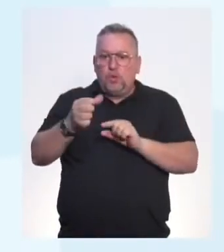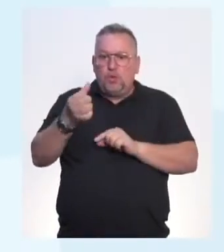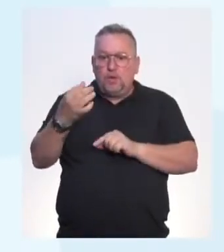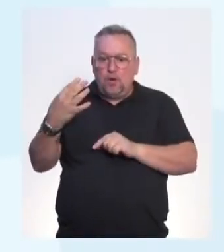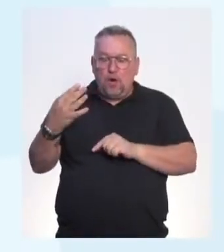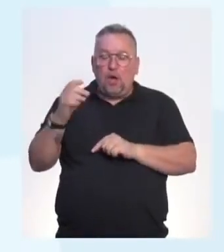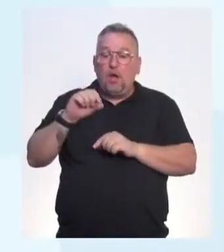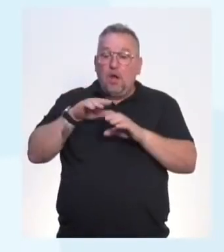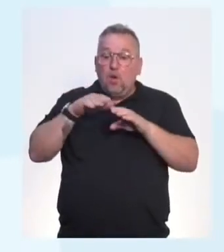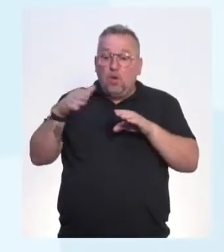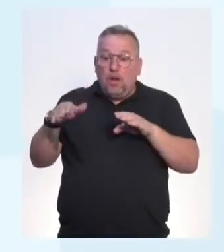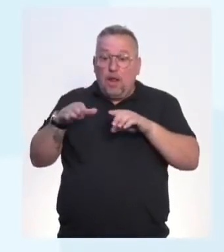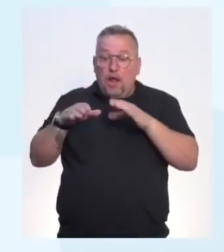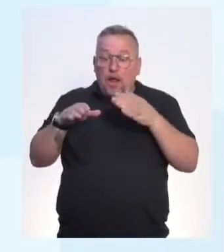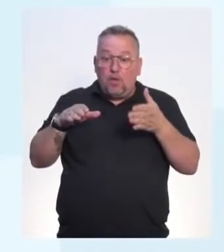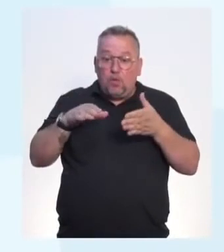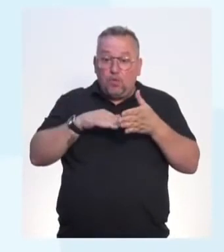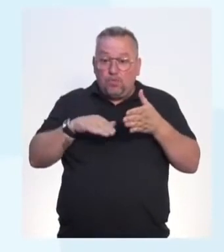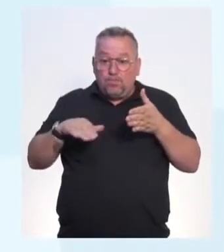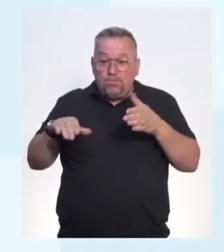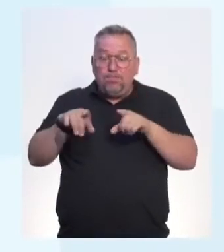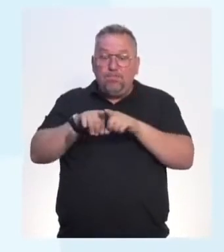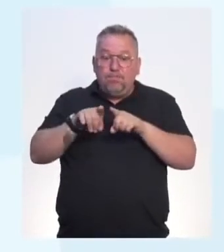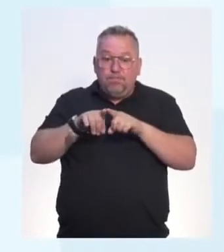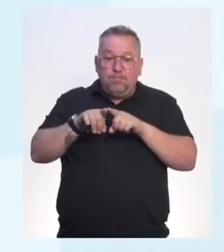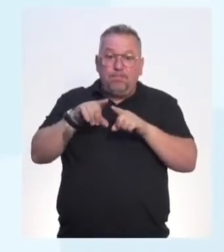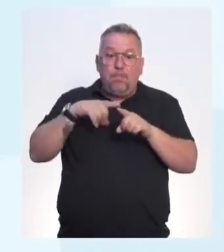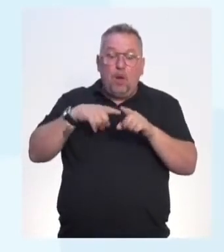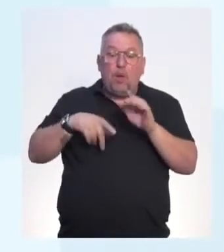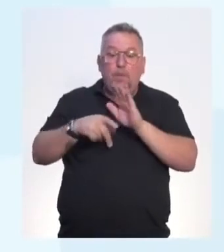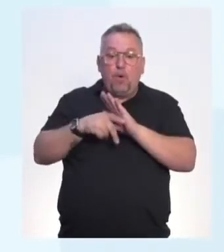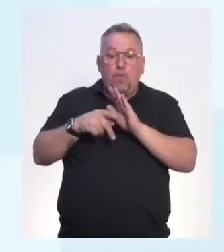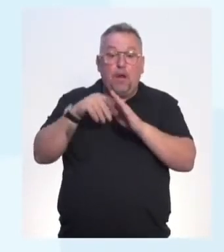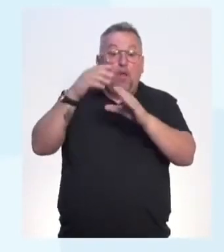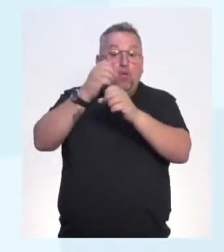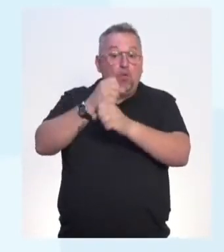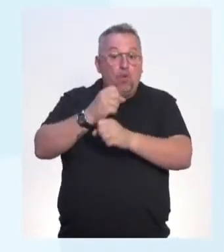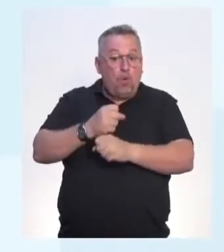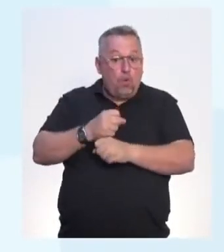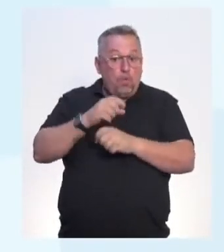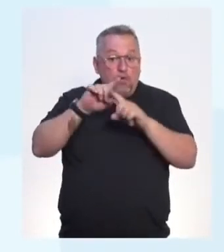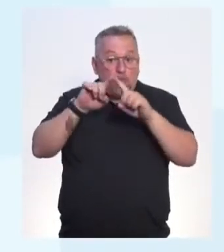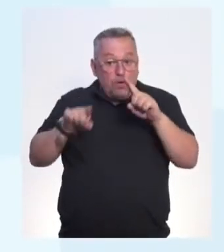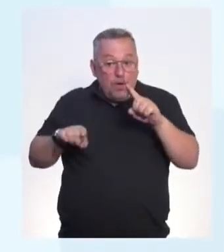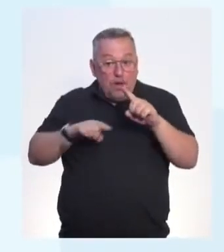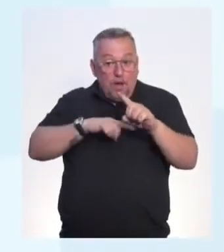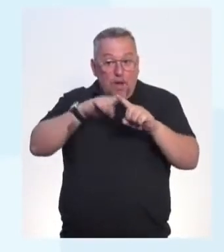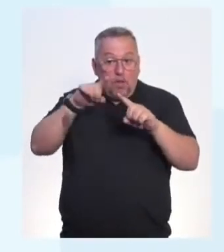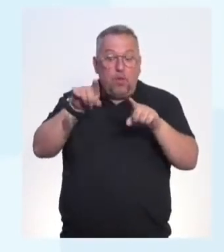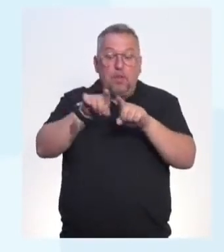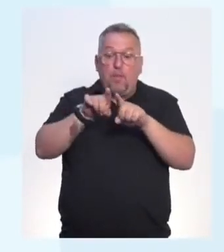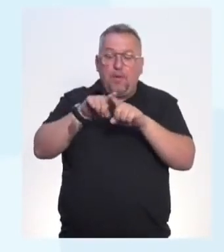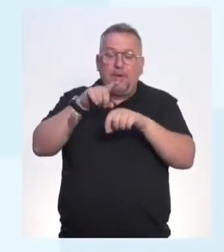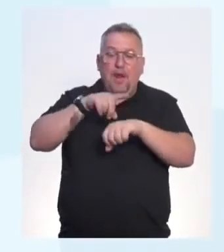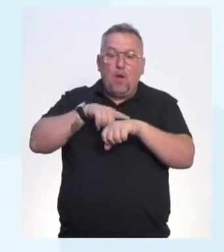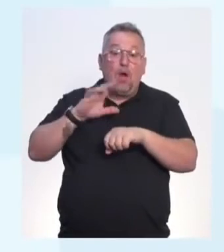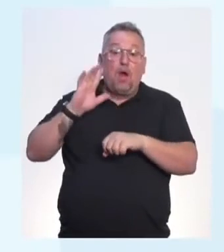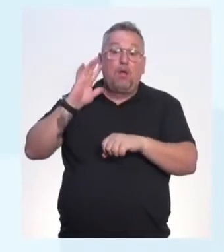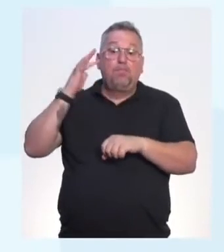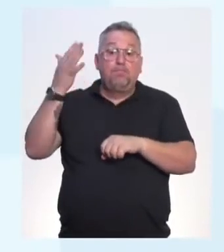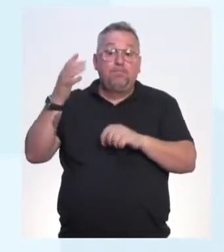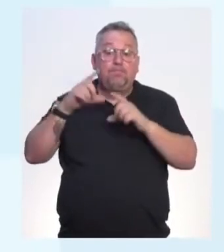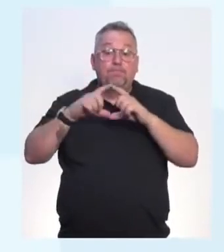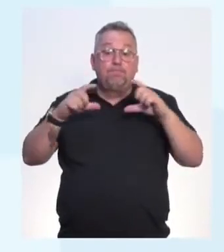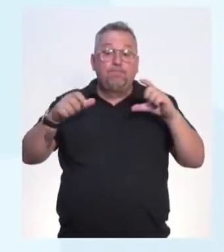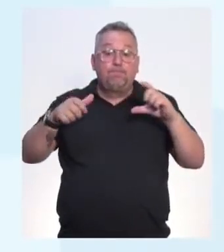quem eram os lados, coloquei que o perímetro é determinado pela soma dos lados. E o detalhe é que na hora que eu fui resolver a